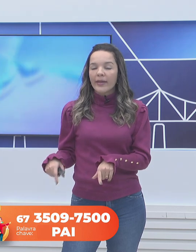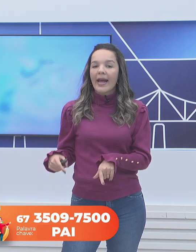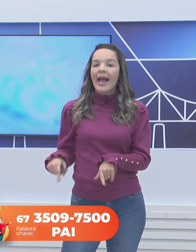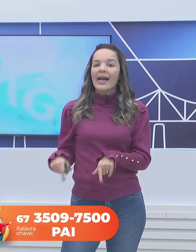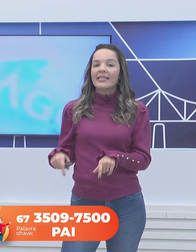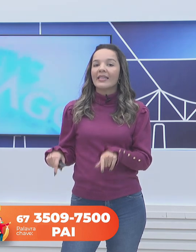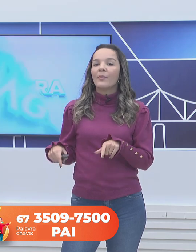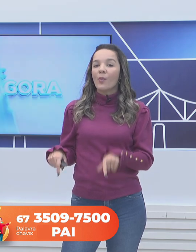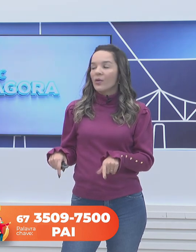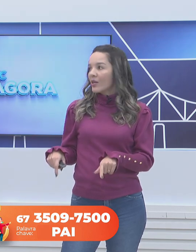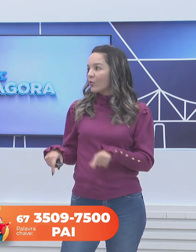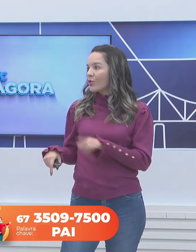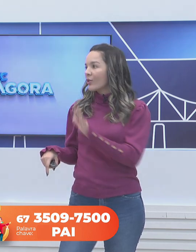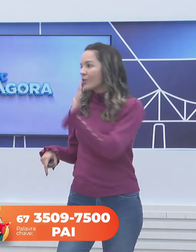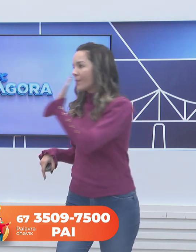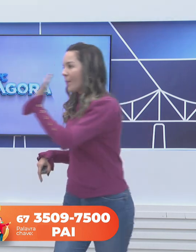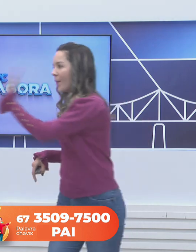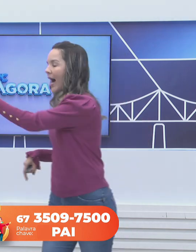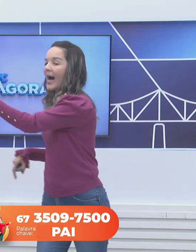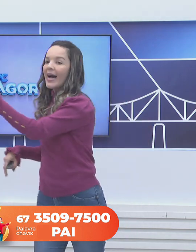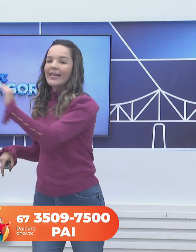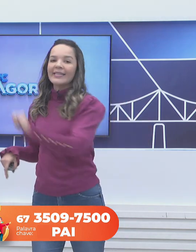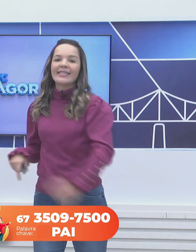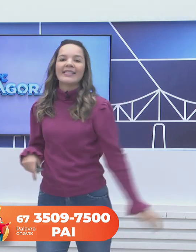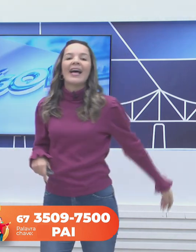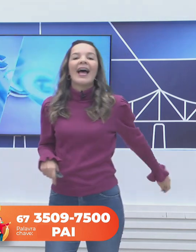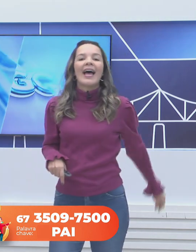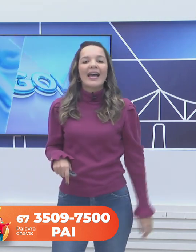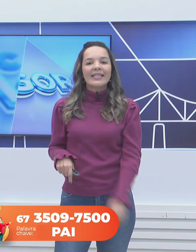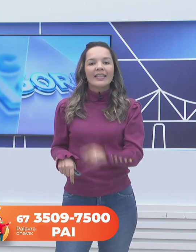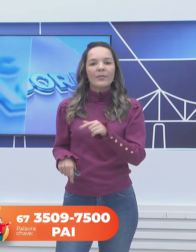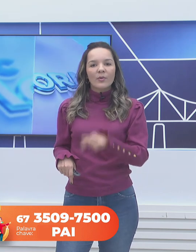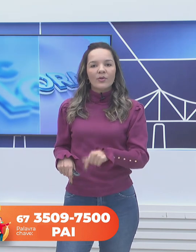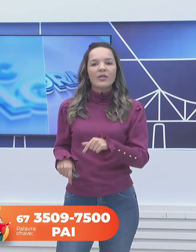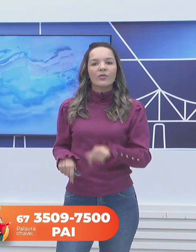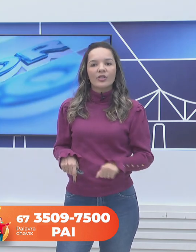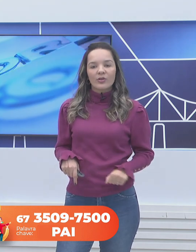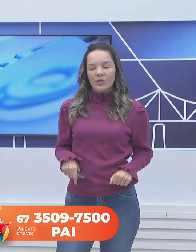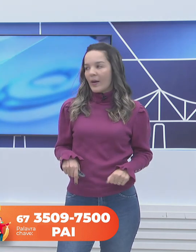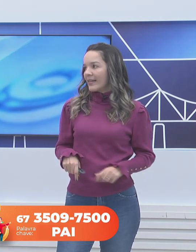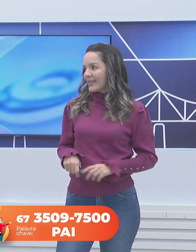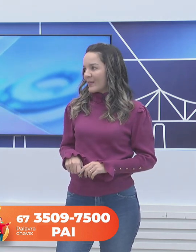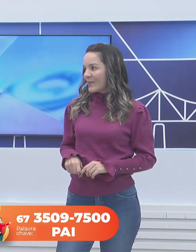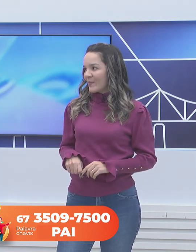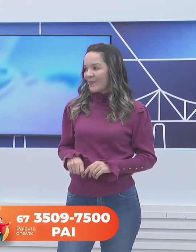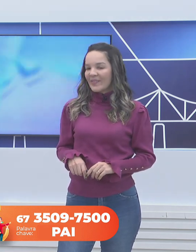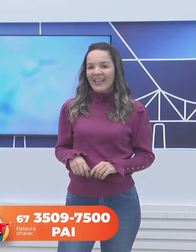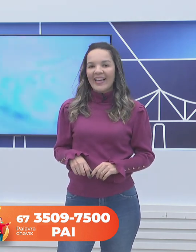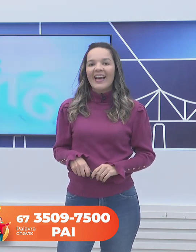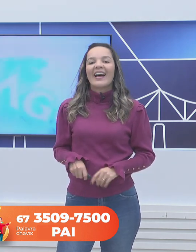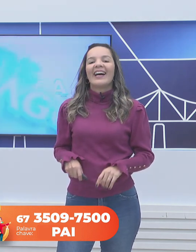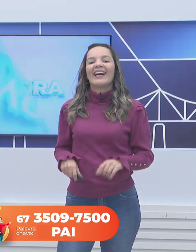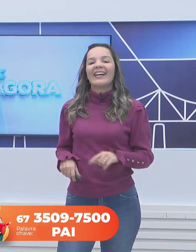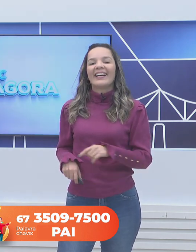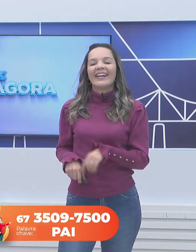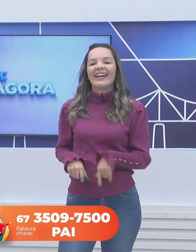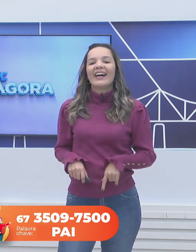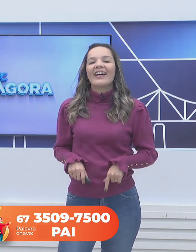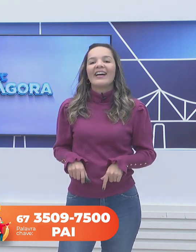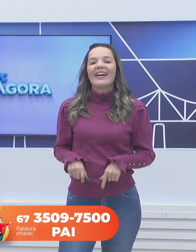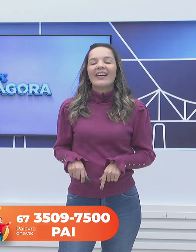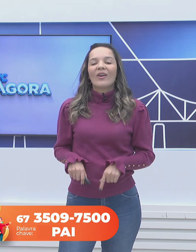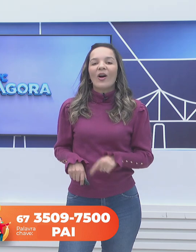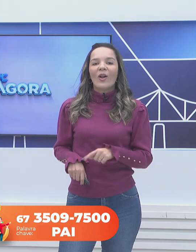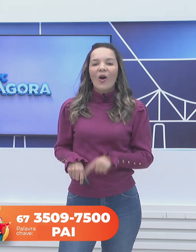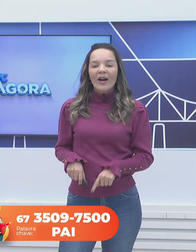tudo, porque essa é da promoção do Dia dos Pais. Boa! Essa é da promoção do Dia dos Pais. Era essa palavra que eu tava tentando lembrar hoje de manhã,